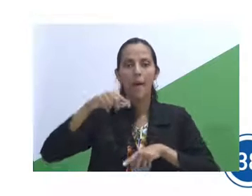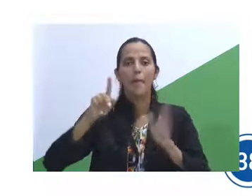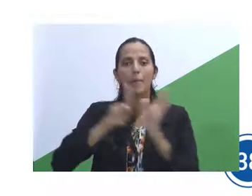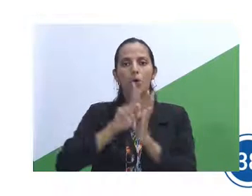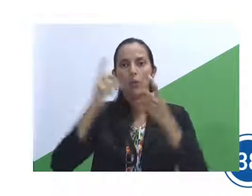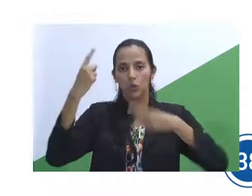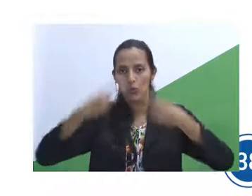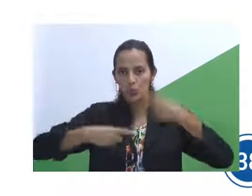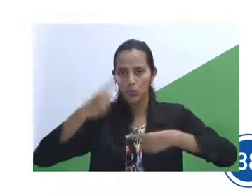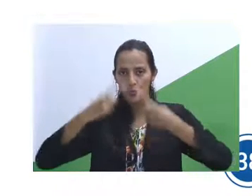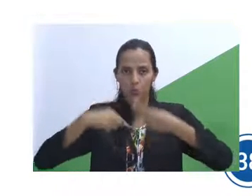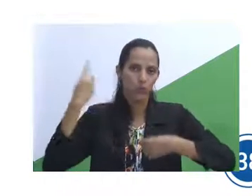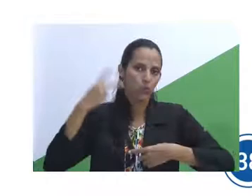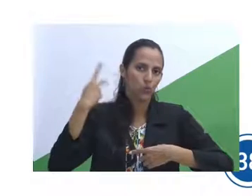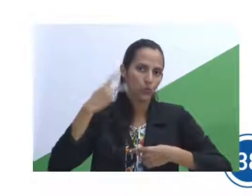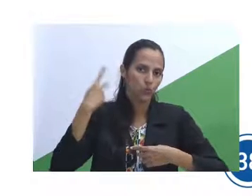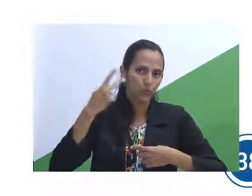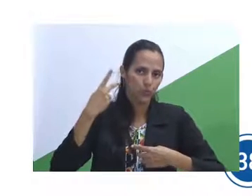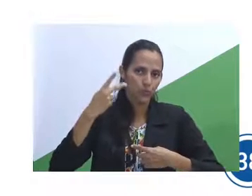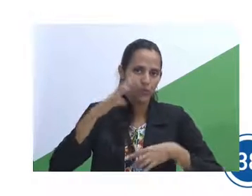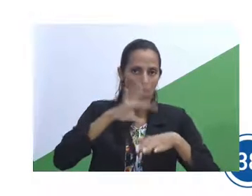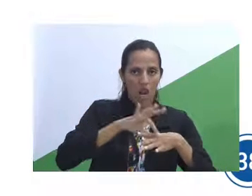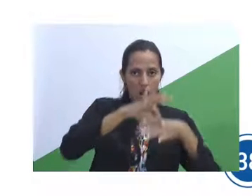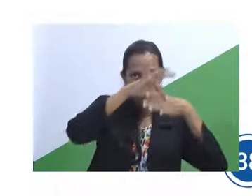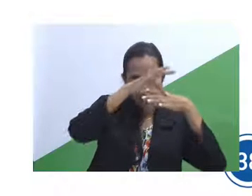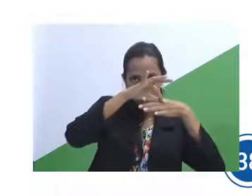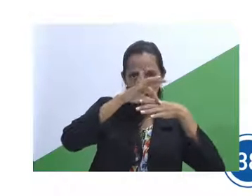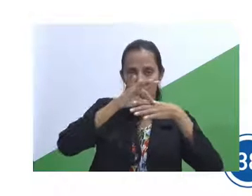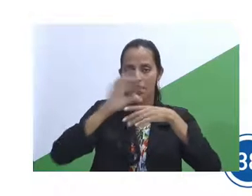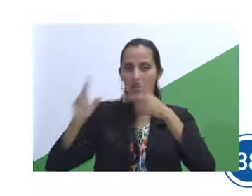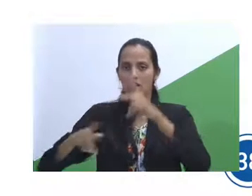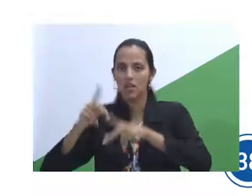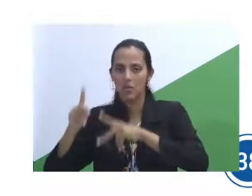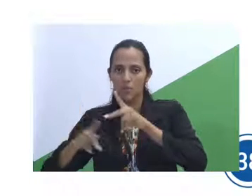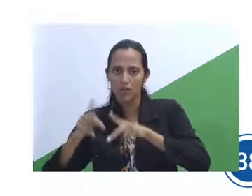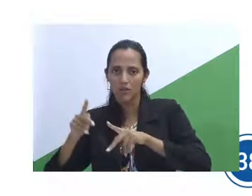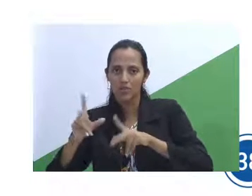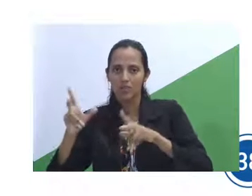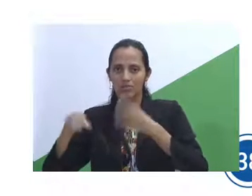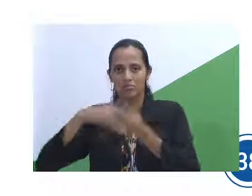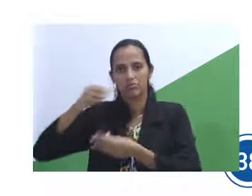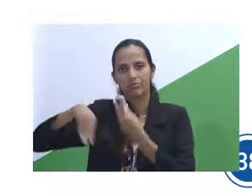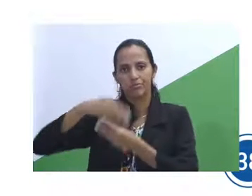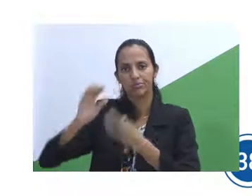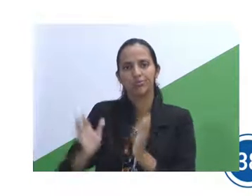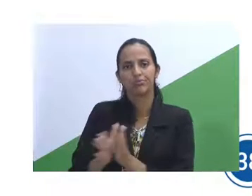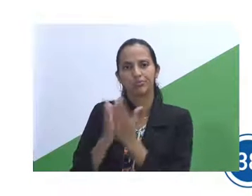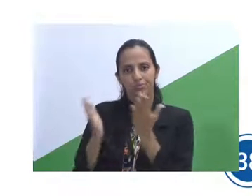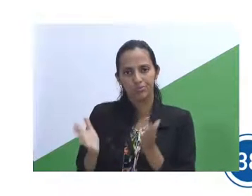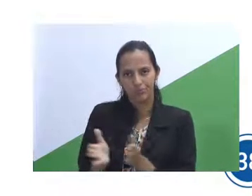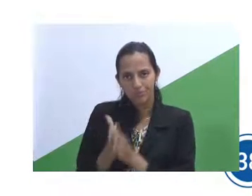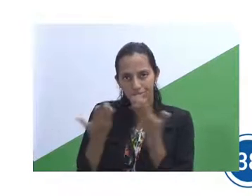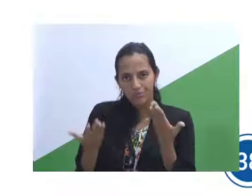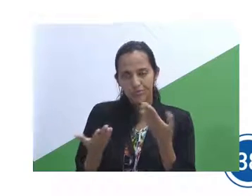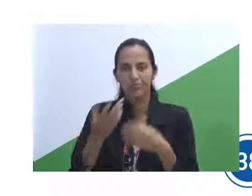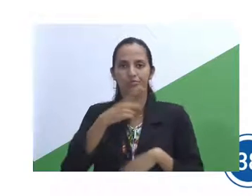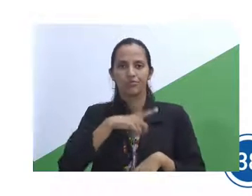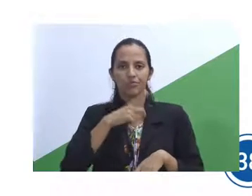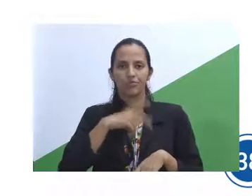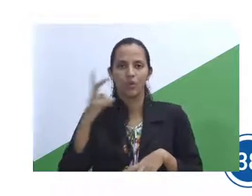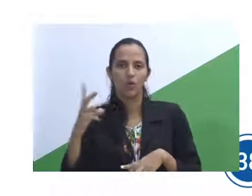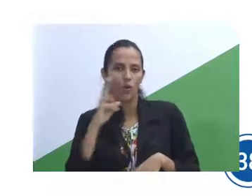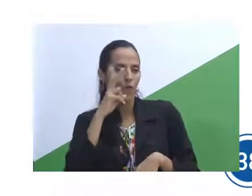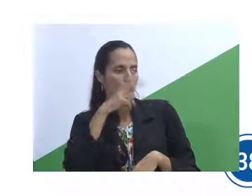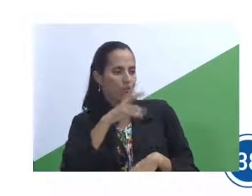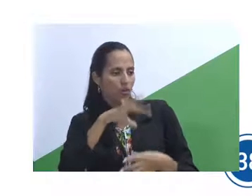relação direta e emocional entre o líder e a massa desorganizada, né, e carente, que vê, então, no líder e no